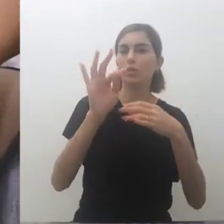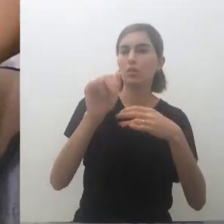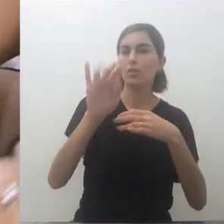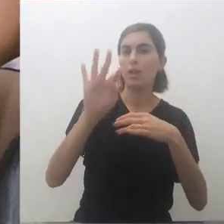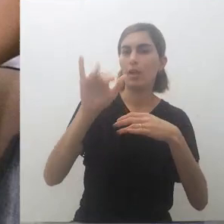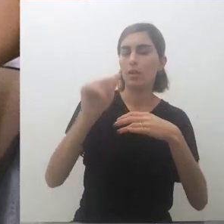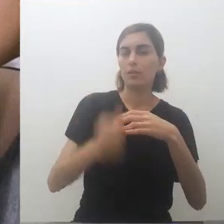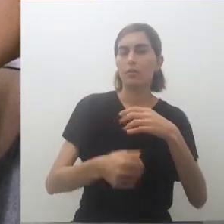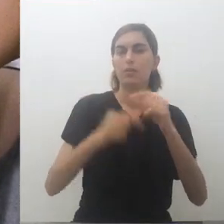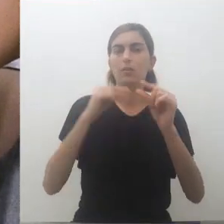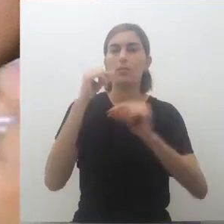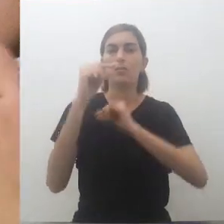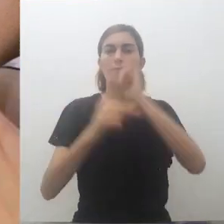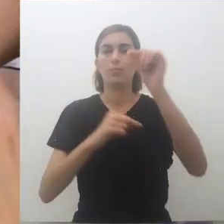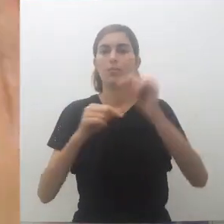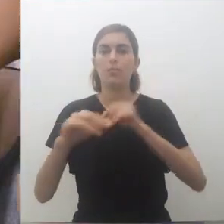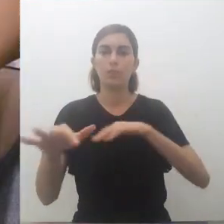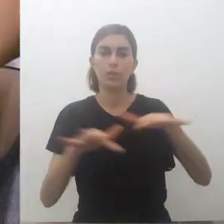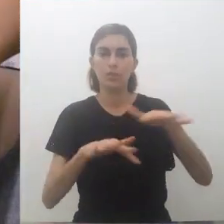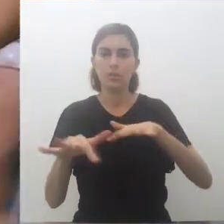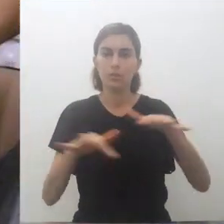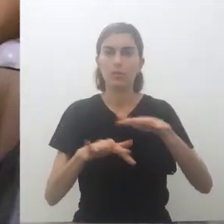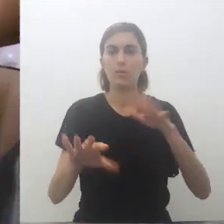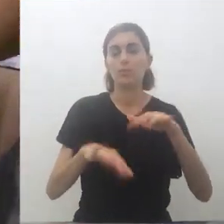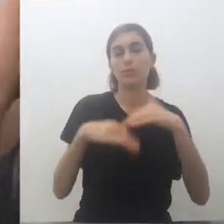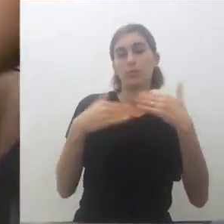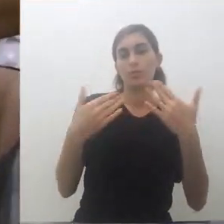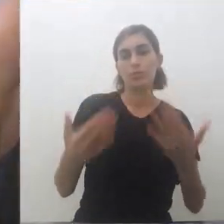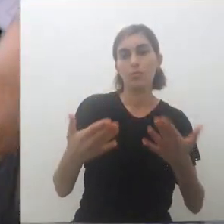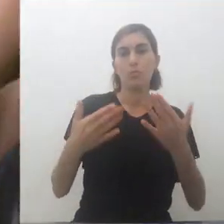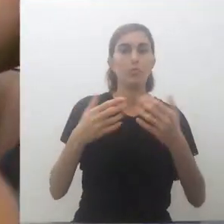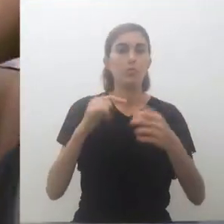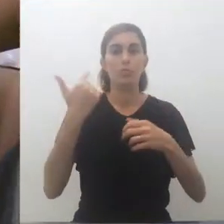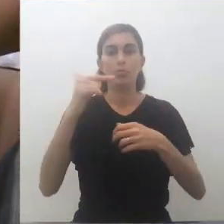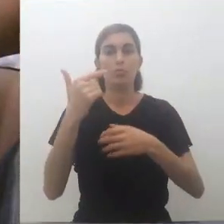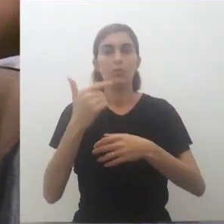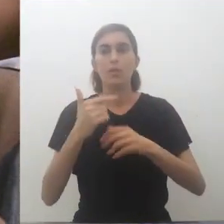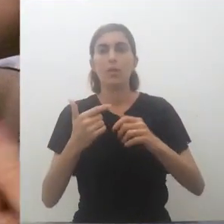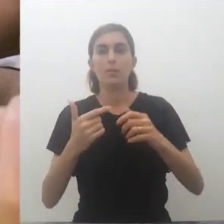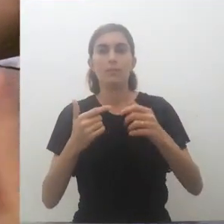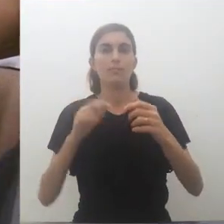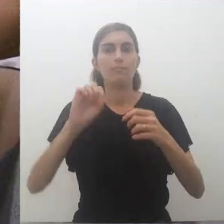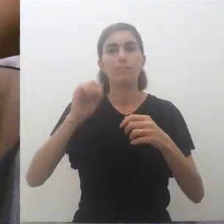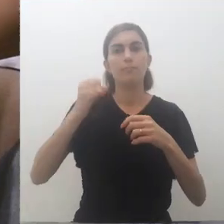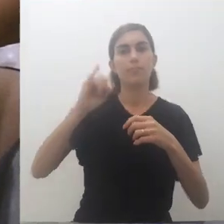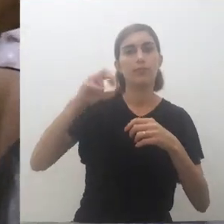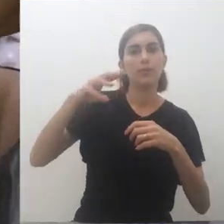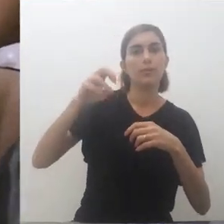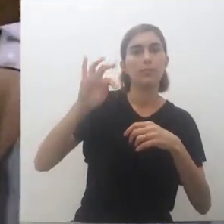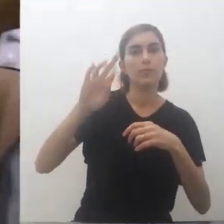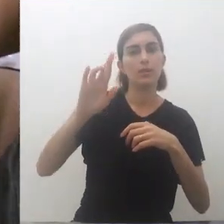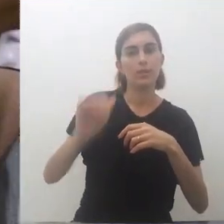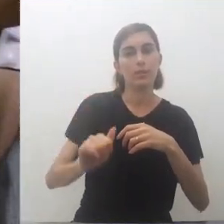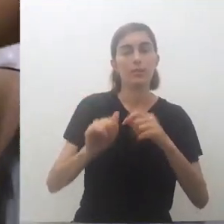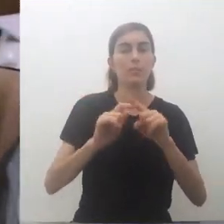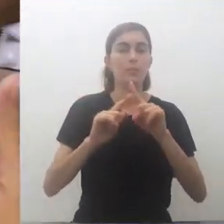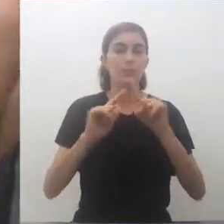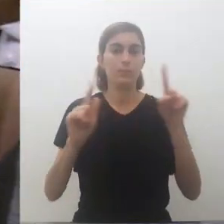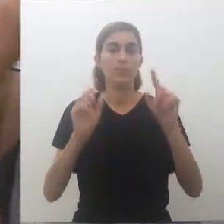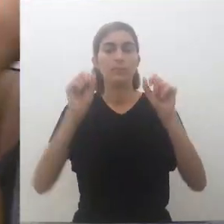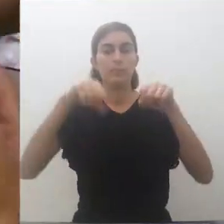pouco dinâmica. Ainda assim, não há uma assimetria, mas há sim um